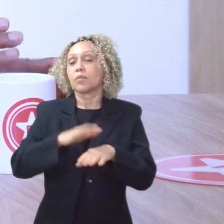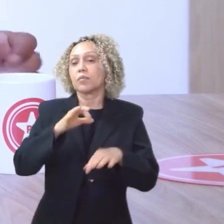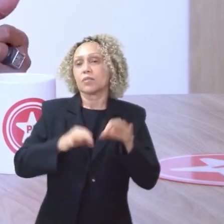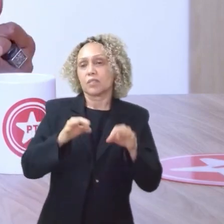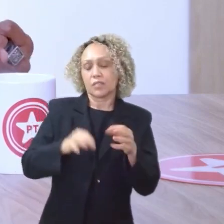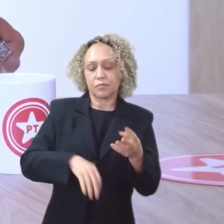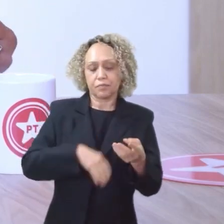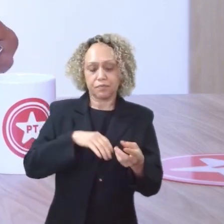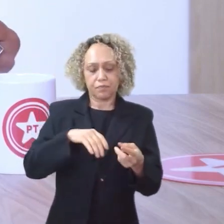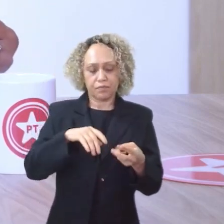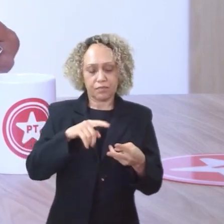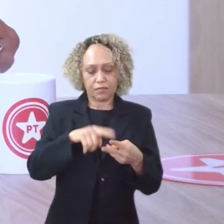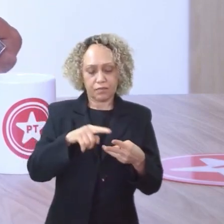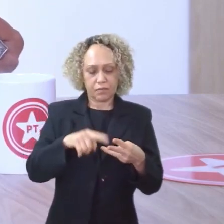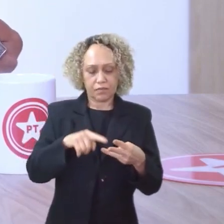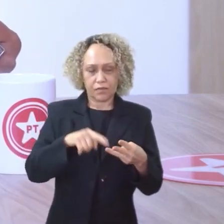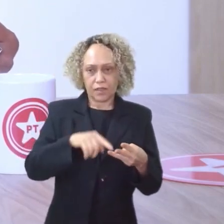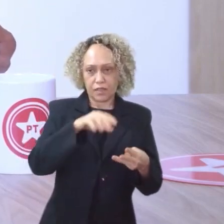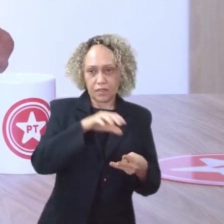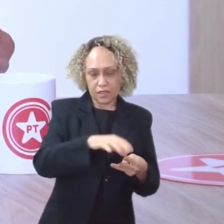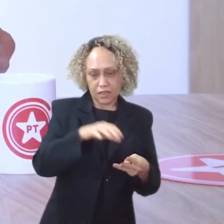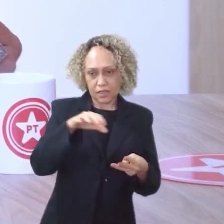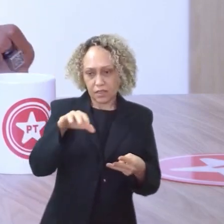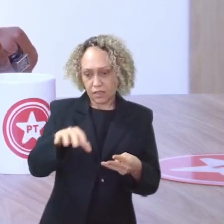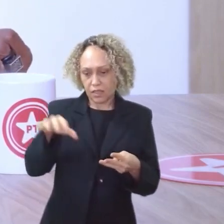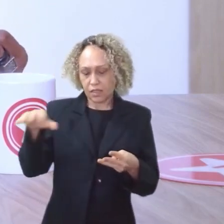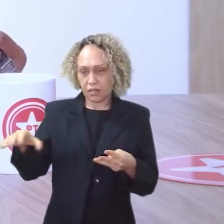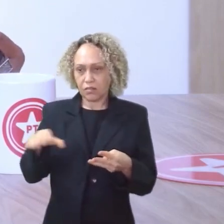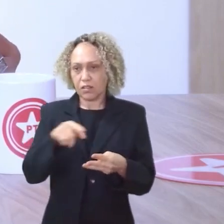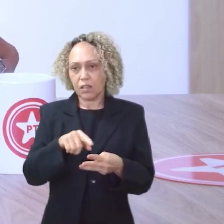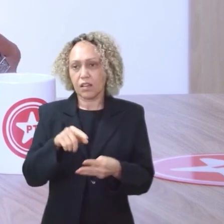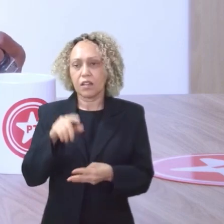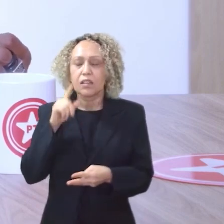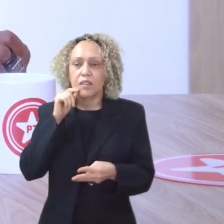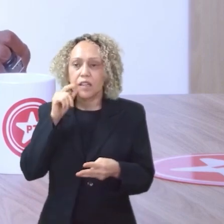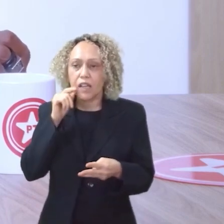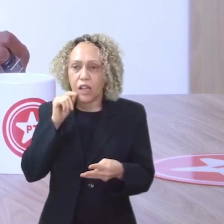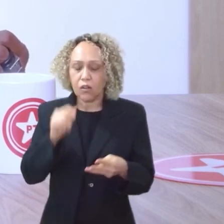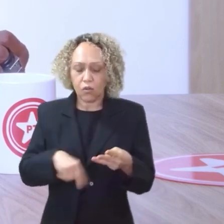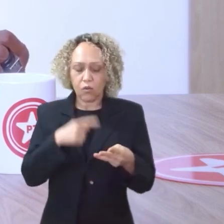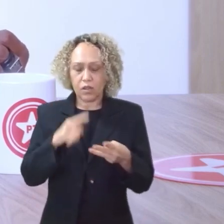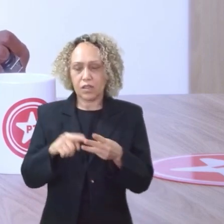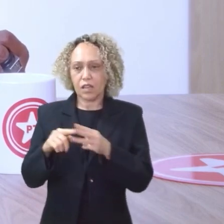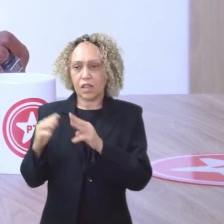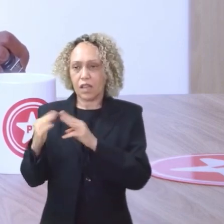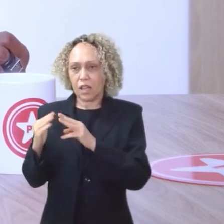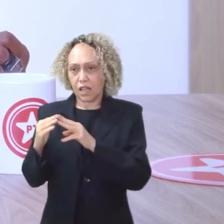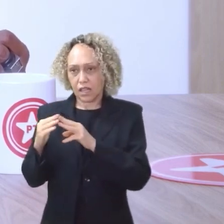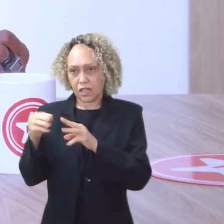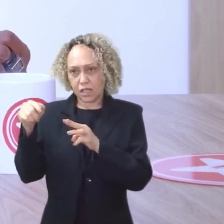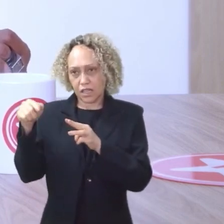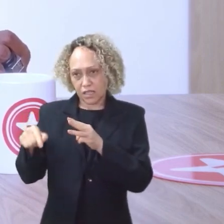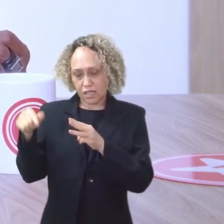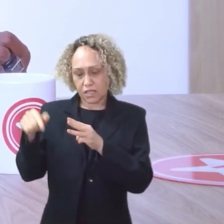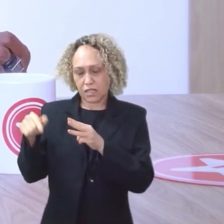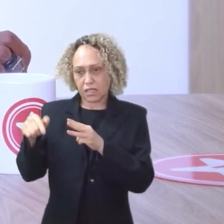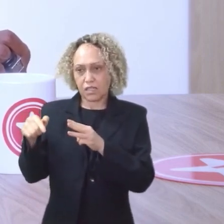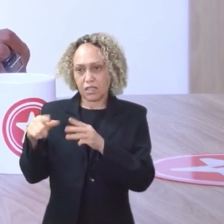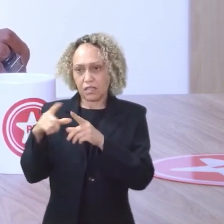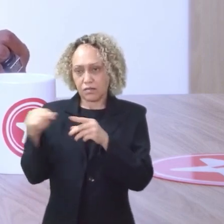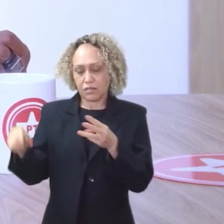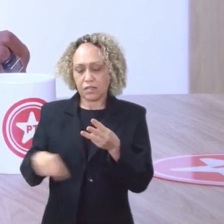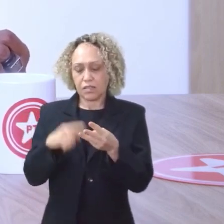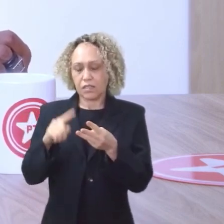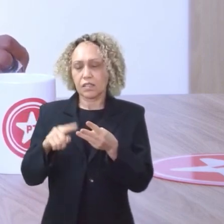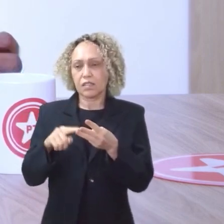3 territórios. O Quilombo dos Palmares em Alagoas, Sim. a Casa Nova aqui em Brasília, que é um território agora